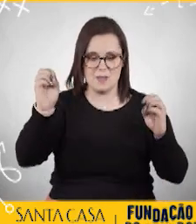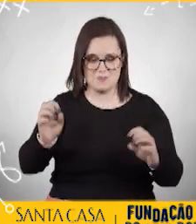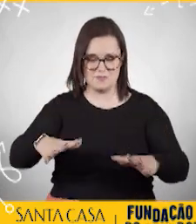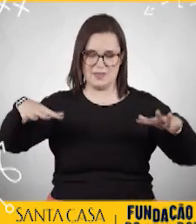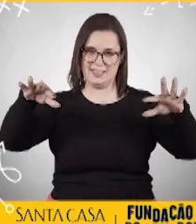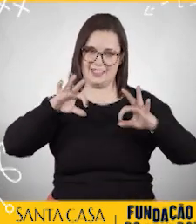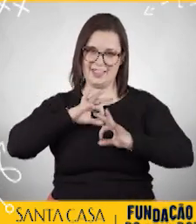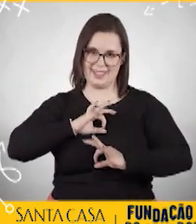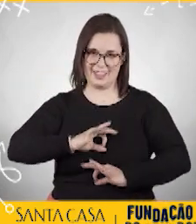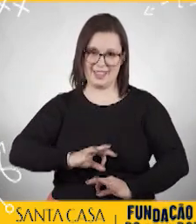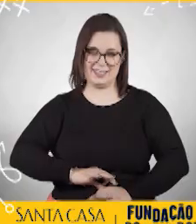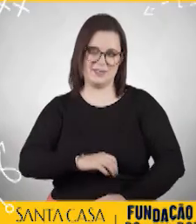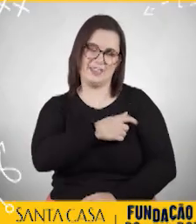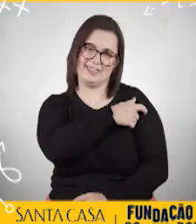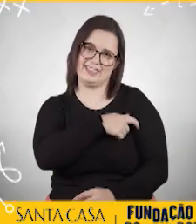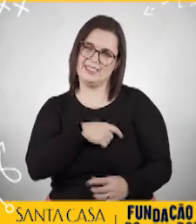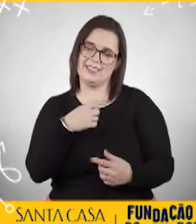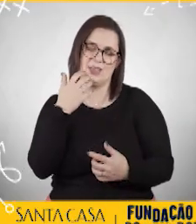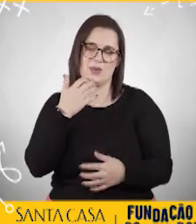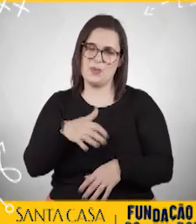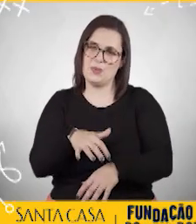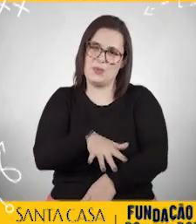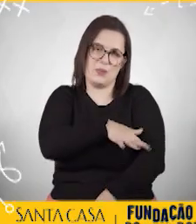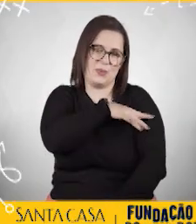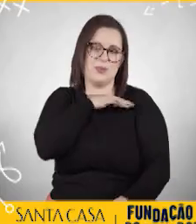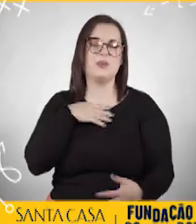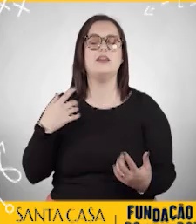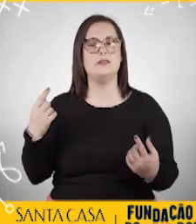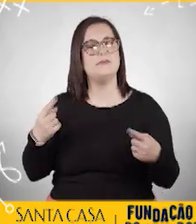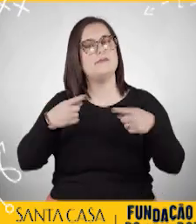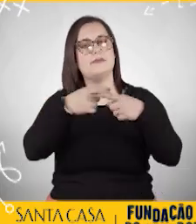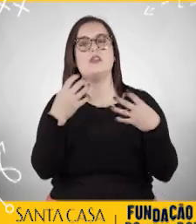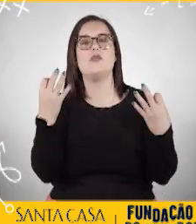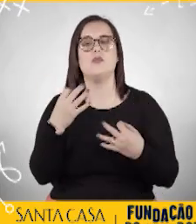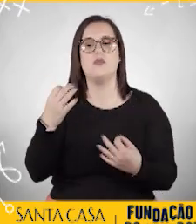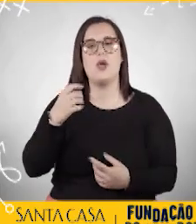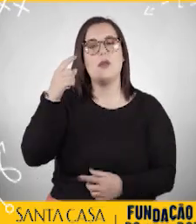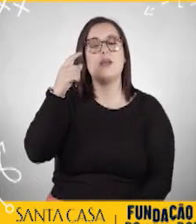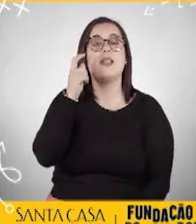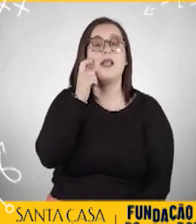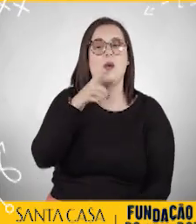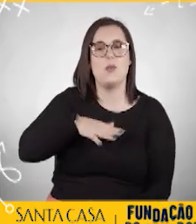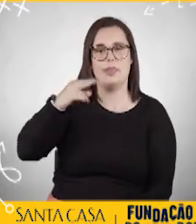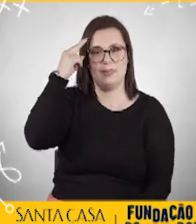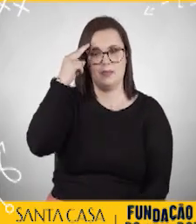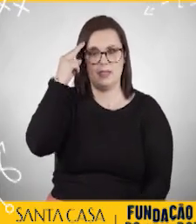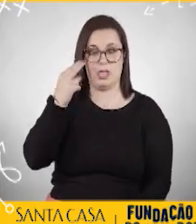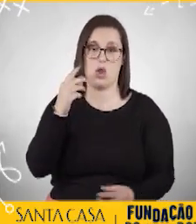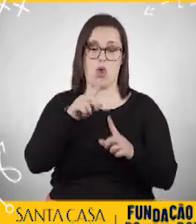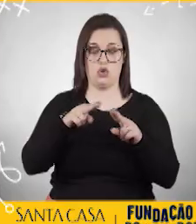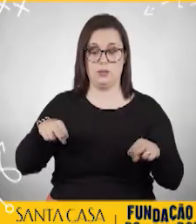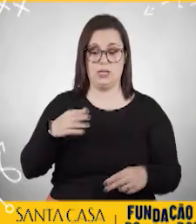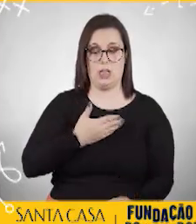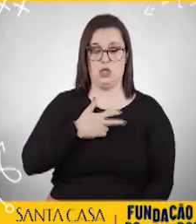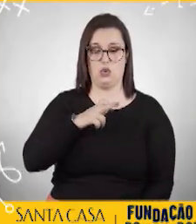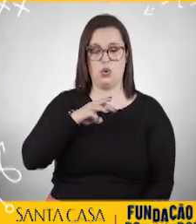A magia das batas não deixa ninguém indiferente e no mês de dezembro cruzou o Atlântico para encantar o Funchal. O Hospital Dr.